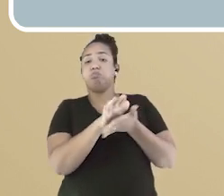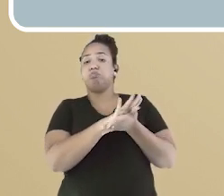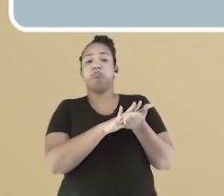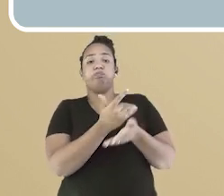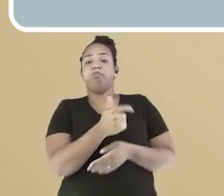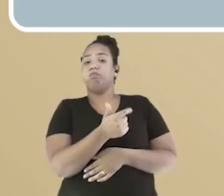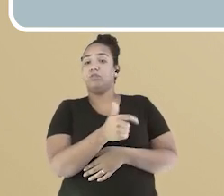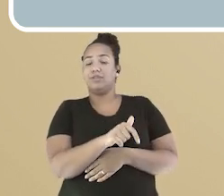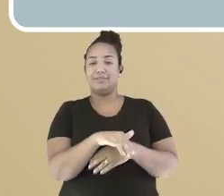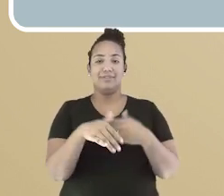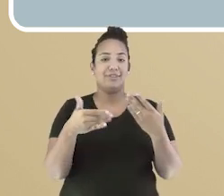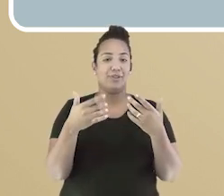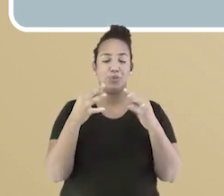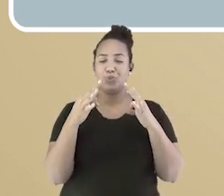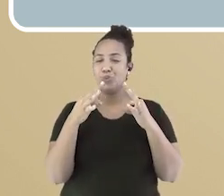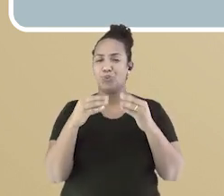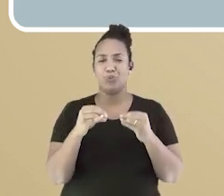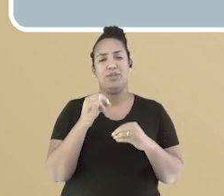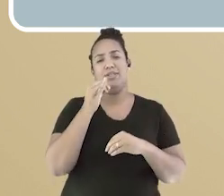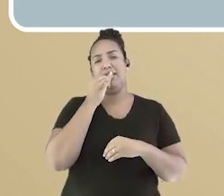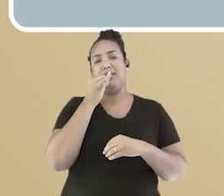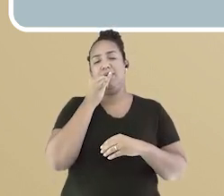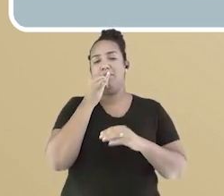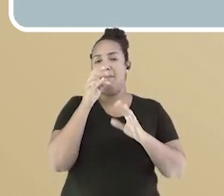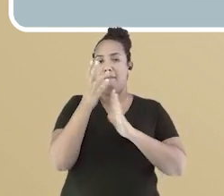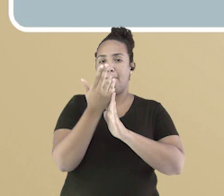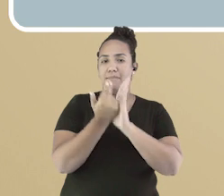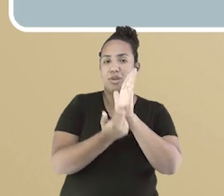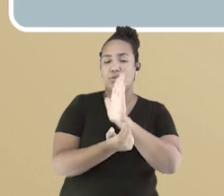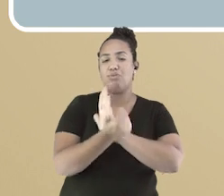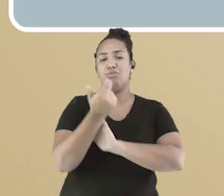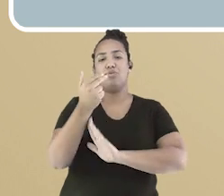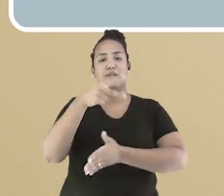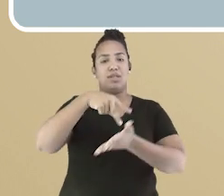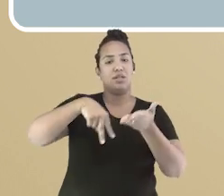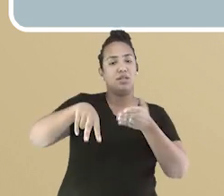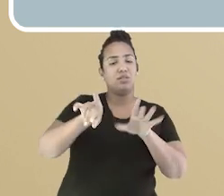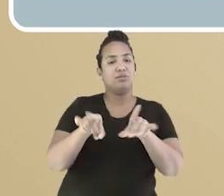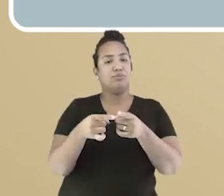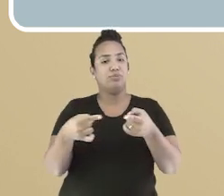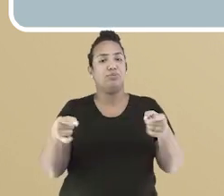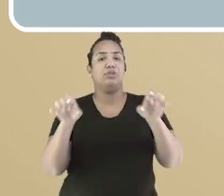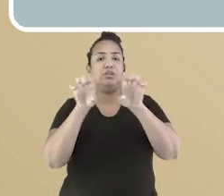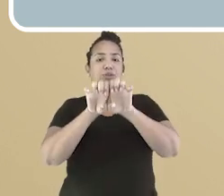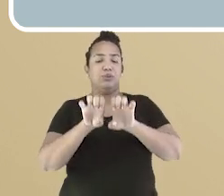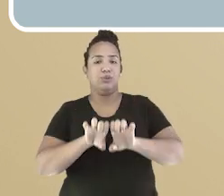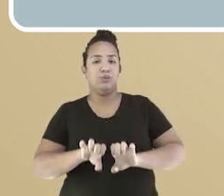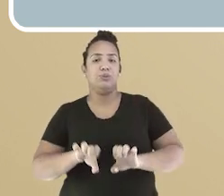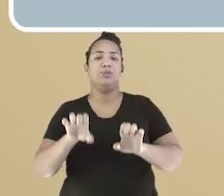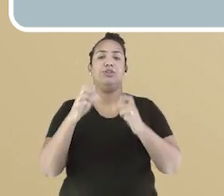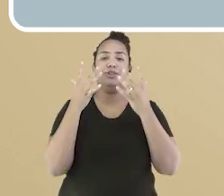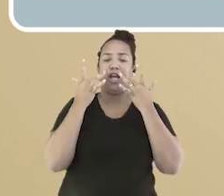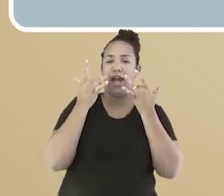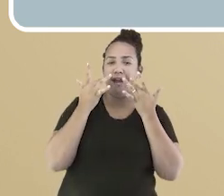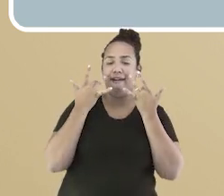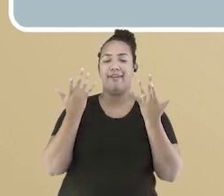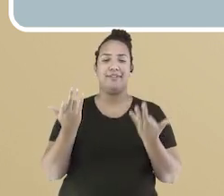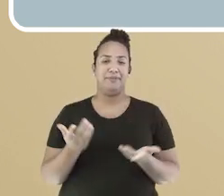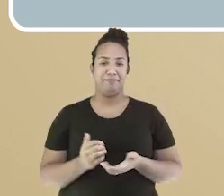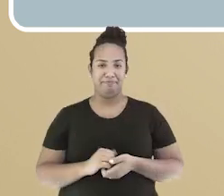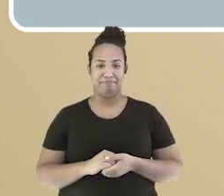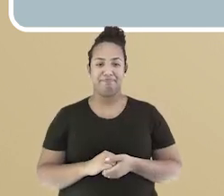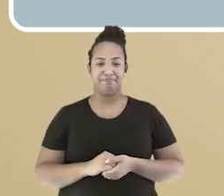para todos os tipos de linguagem: pintura, escultura, dança, música, teatro e muitas